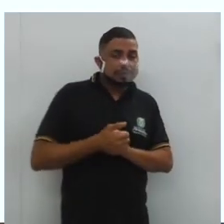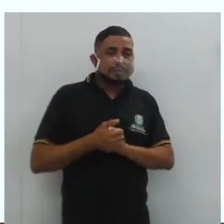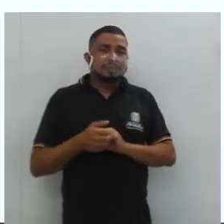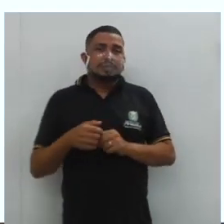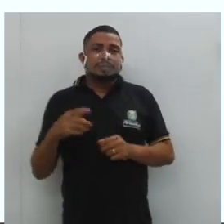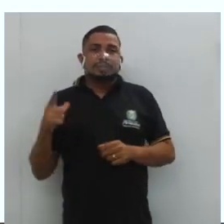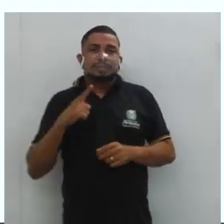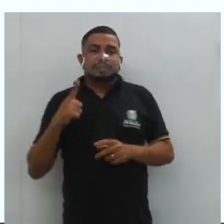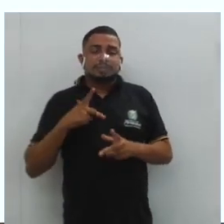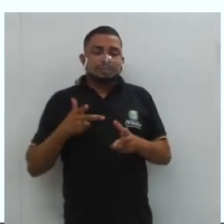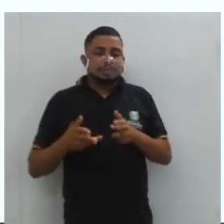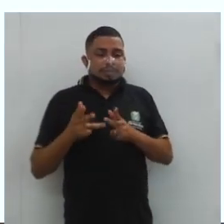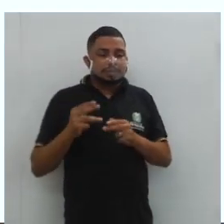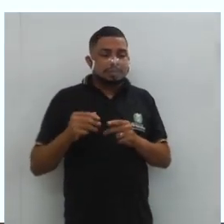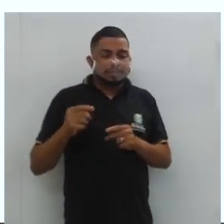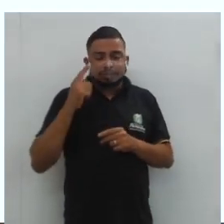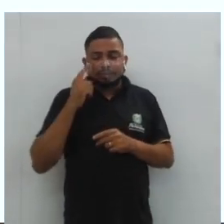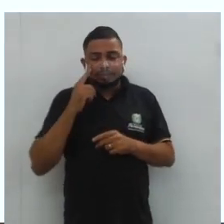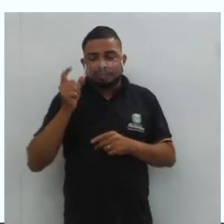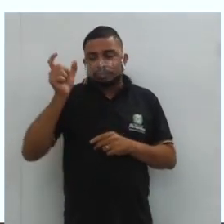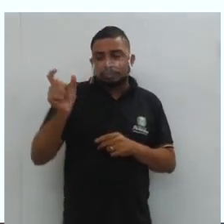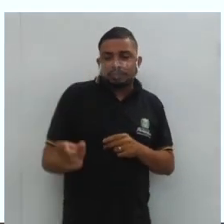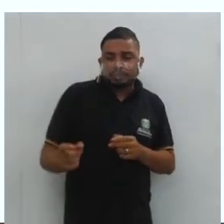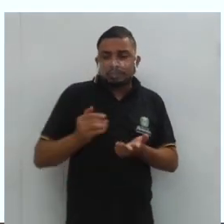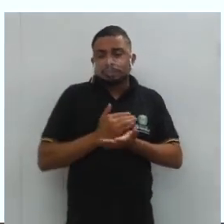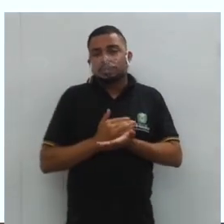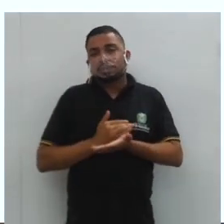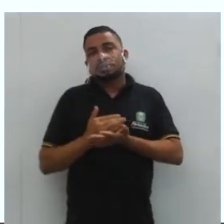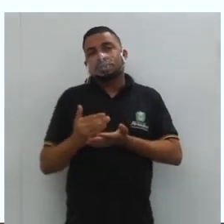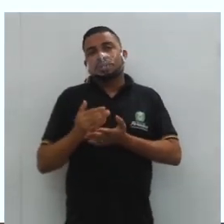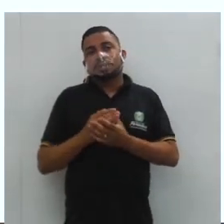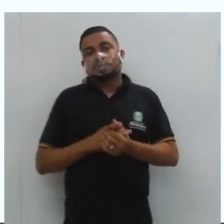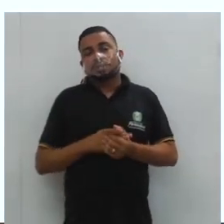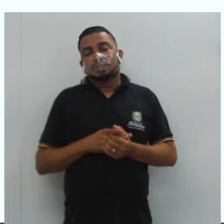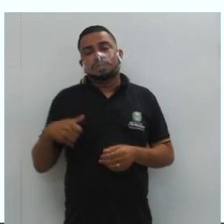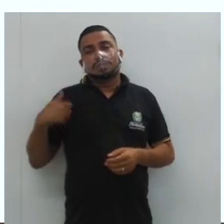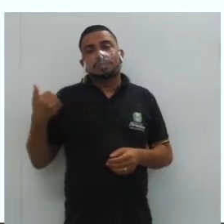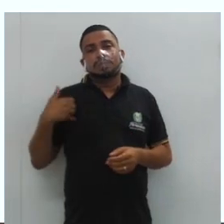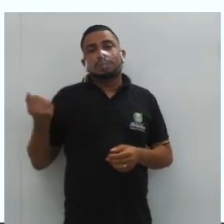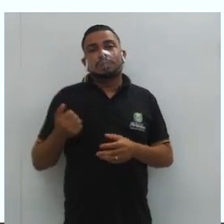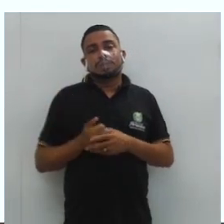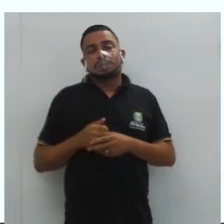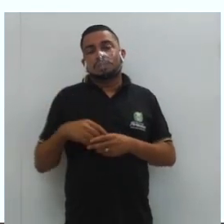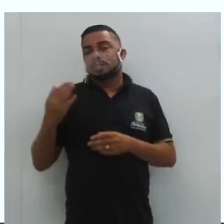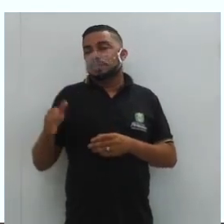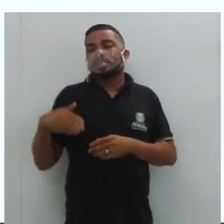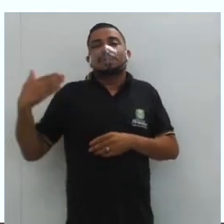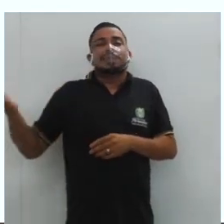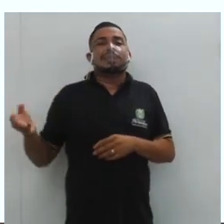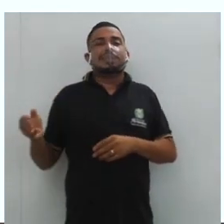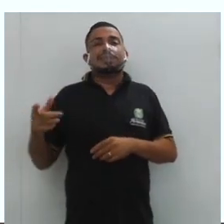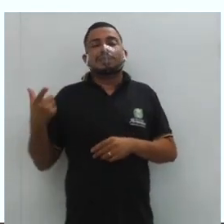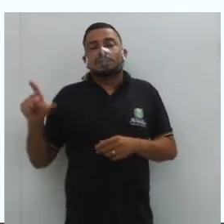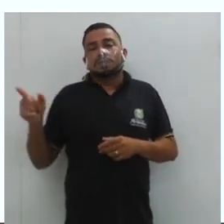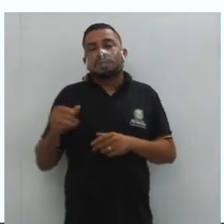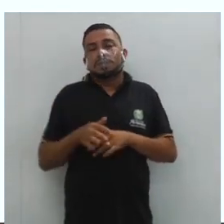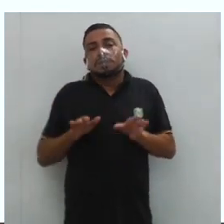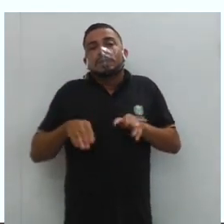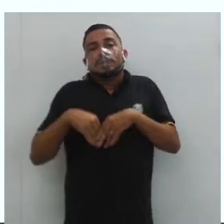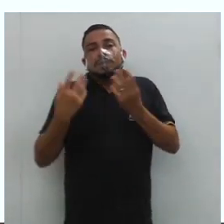vezes você percebe, é numa edição que você vê às vezes um personagem que começa numa idade e passa para